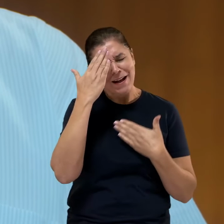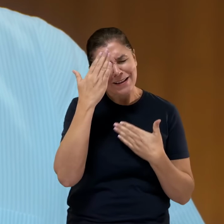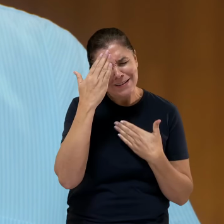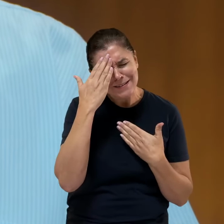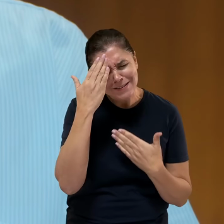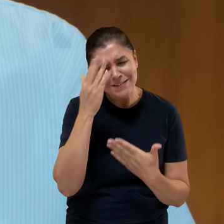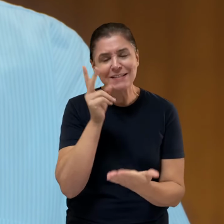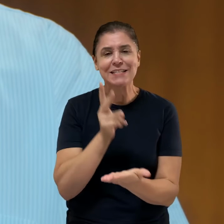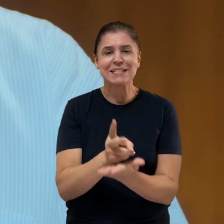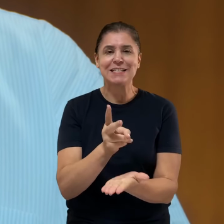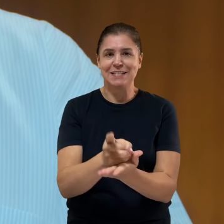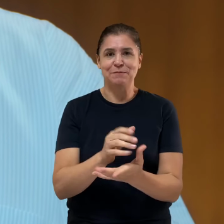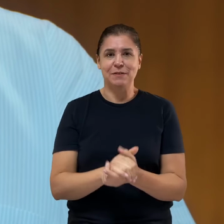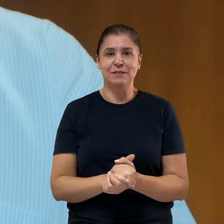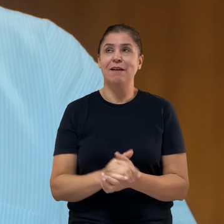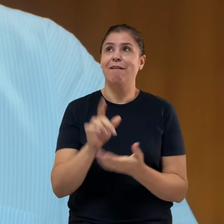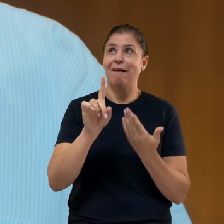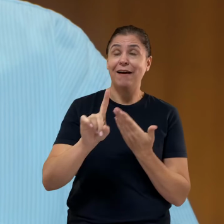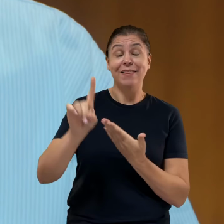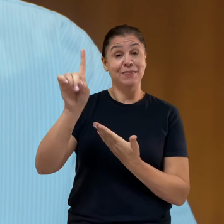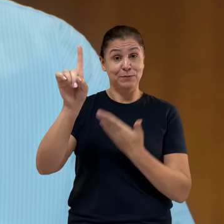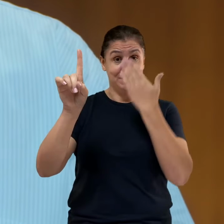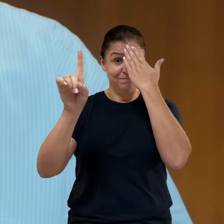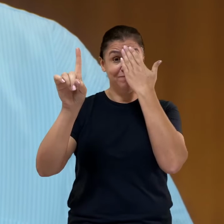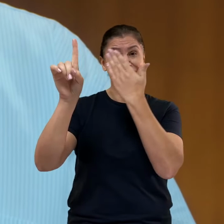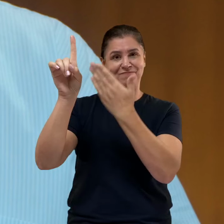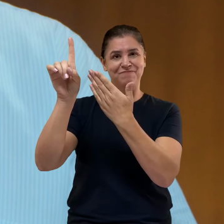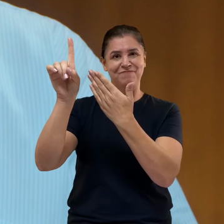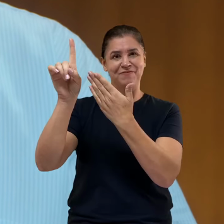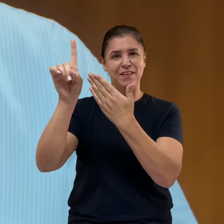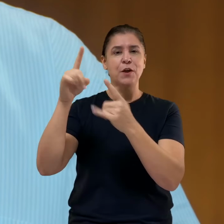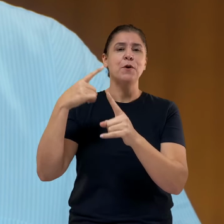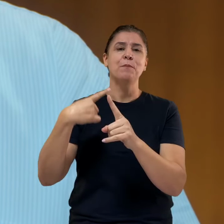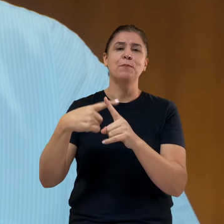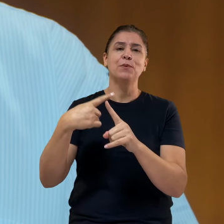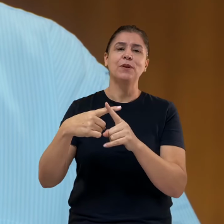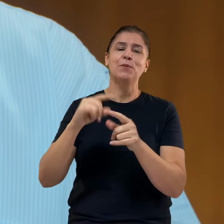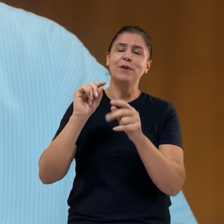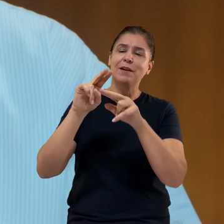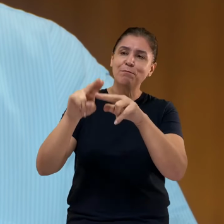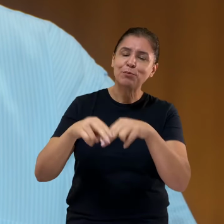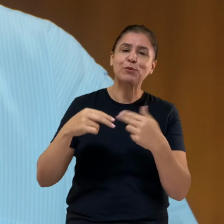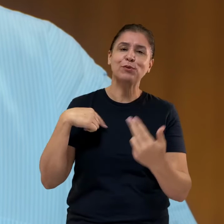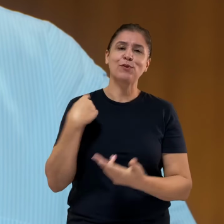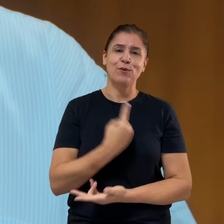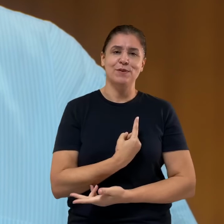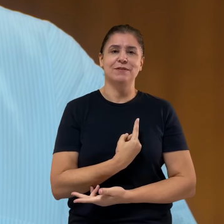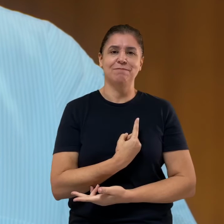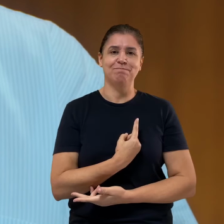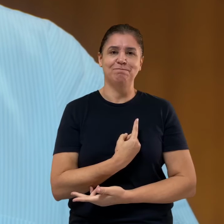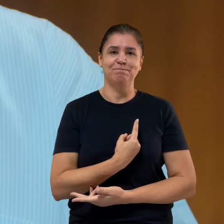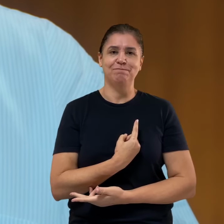agradecer sempre a Deus por aquilo que Ele fez por nós.